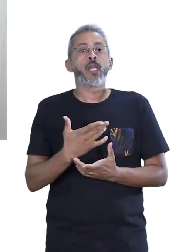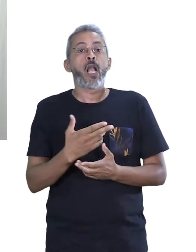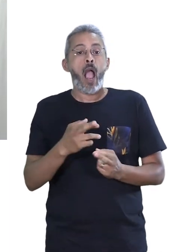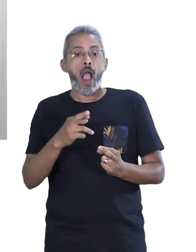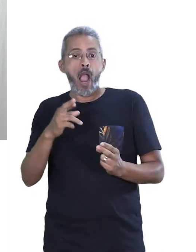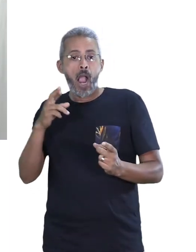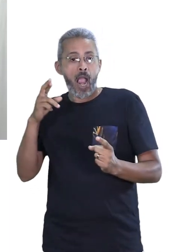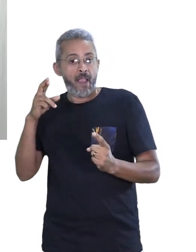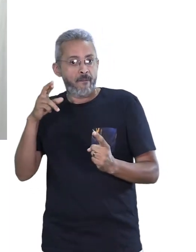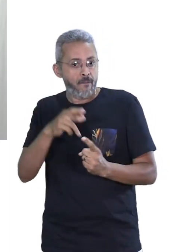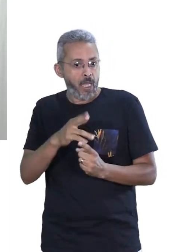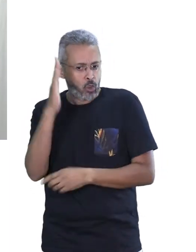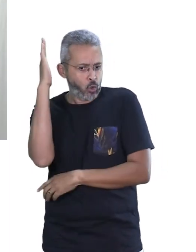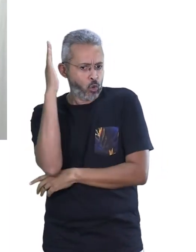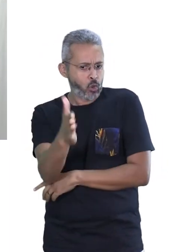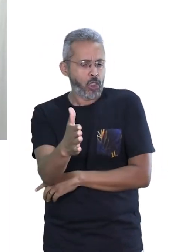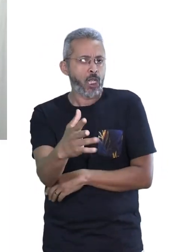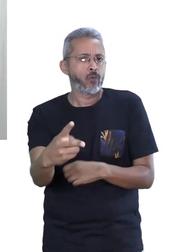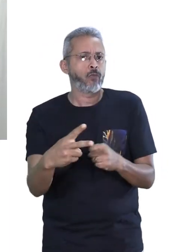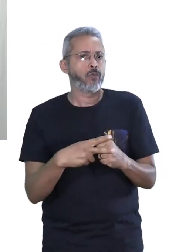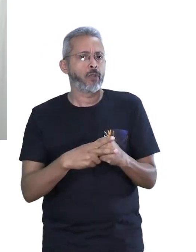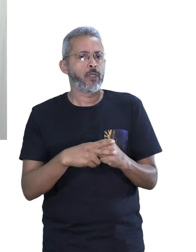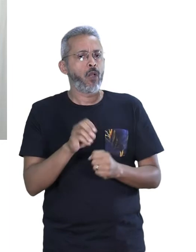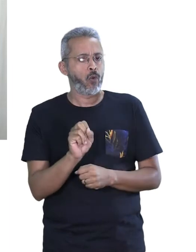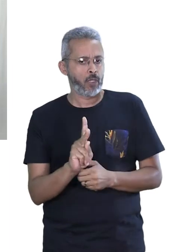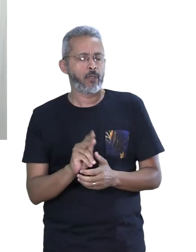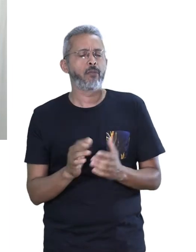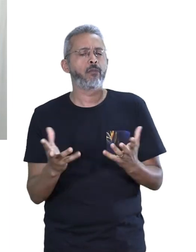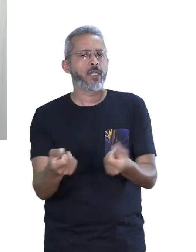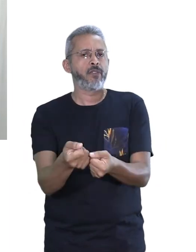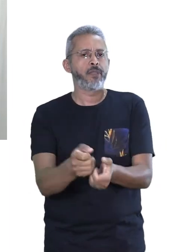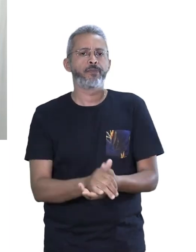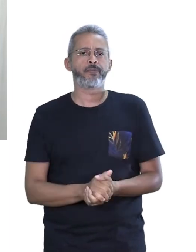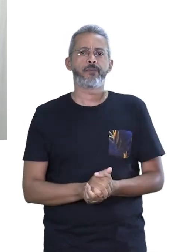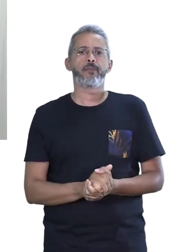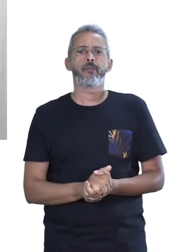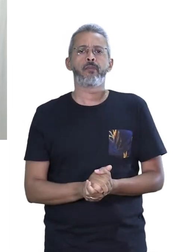se refere diretamente ao verbo. Ok? Maravilha!